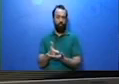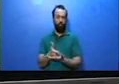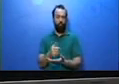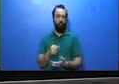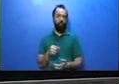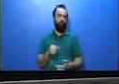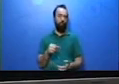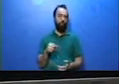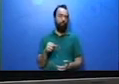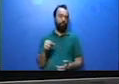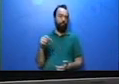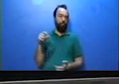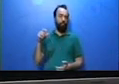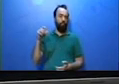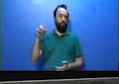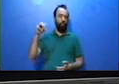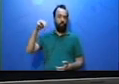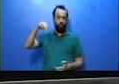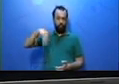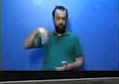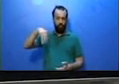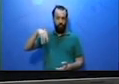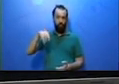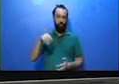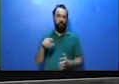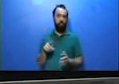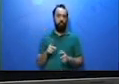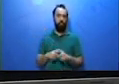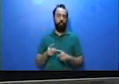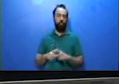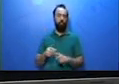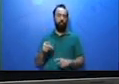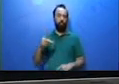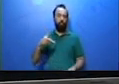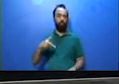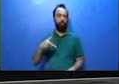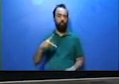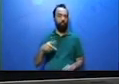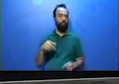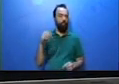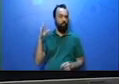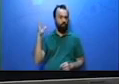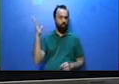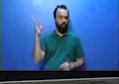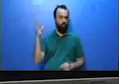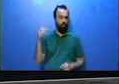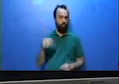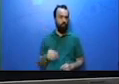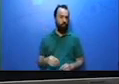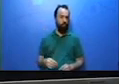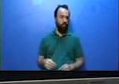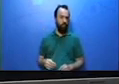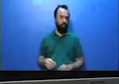Comprar. Tem o P do pato, colocamos M. E aqui agora, hein?